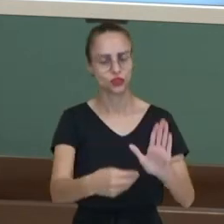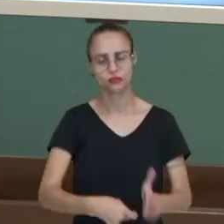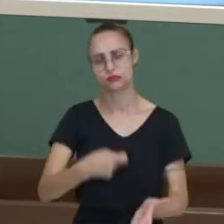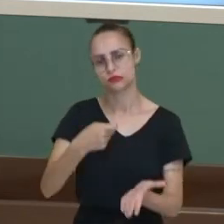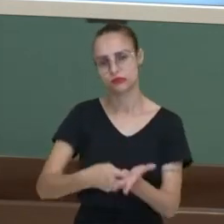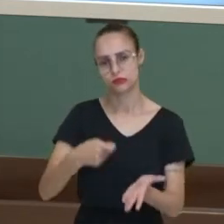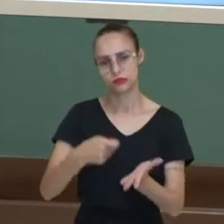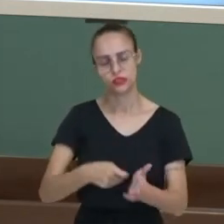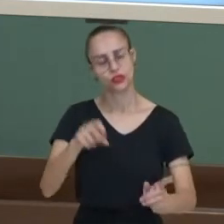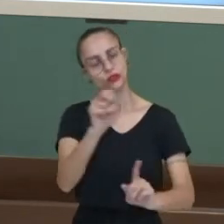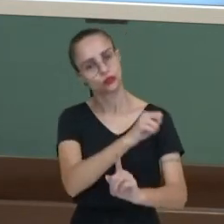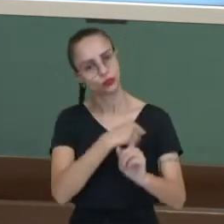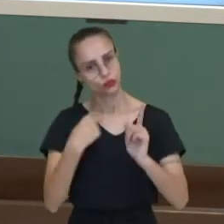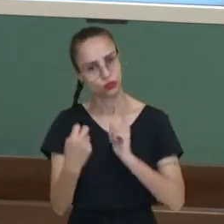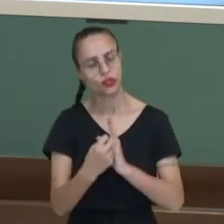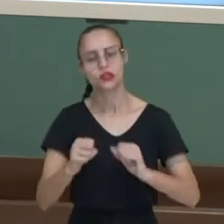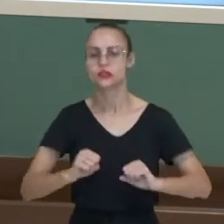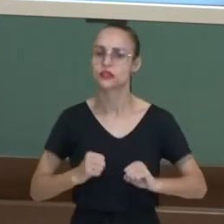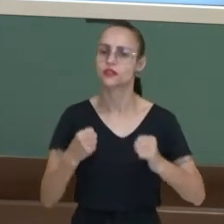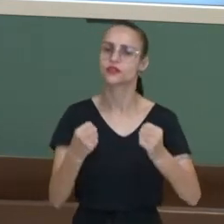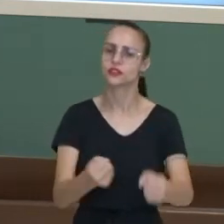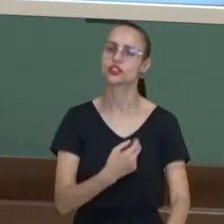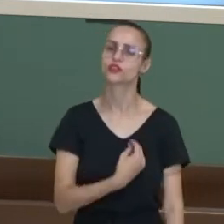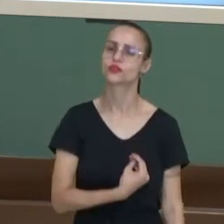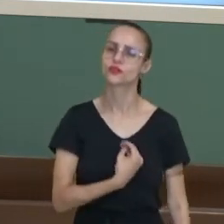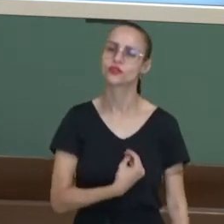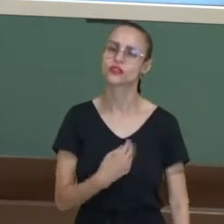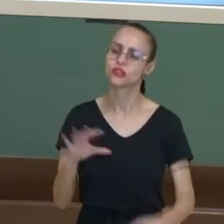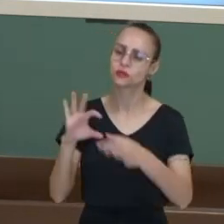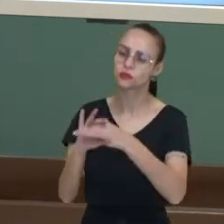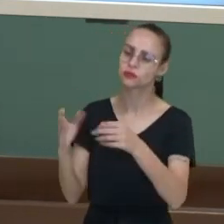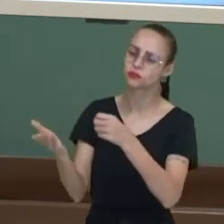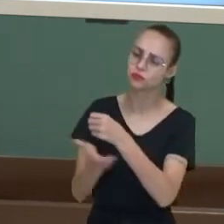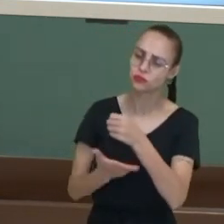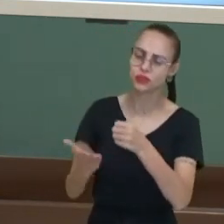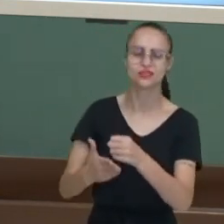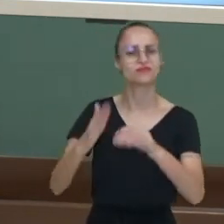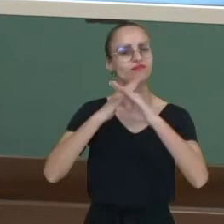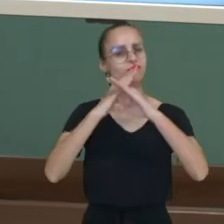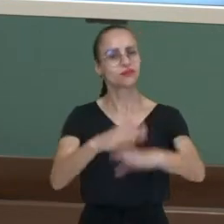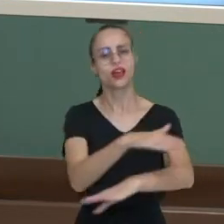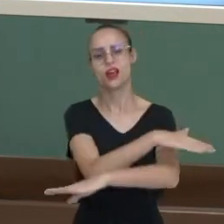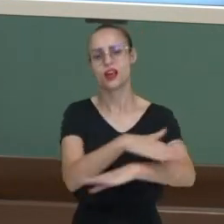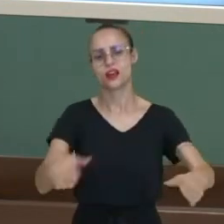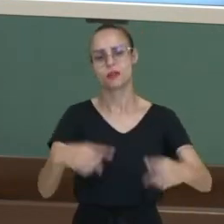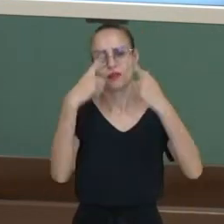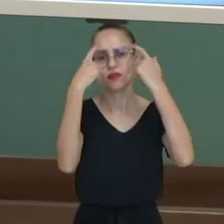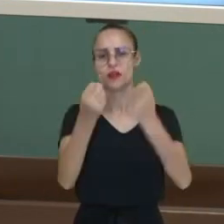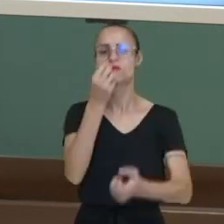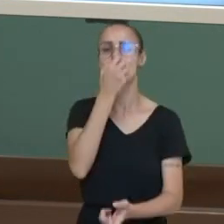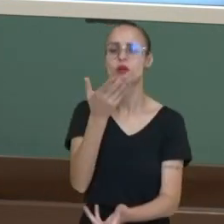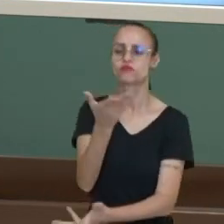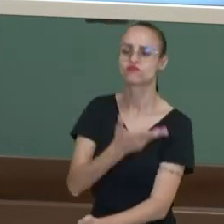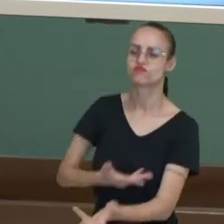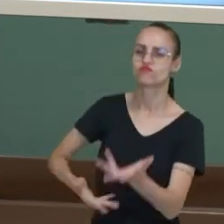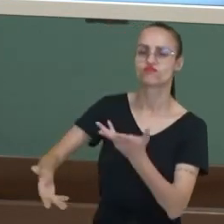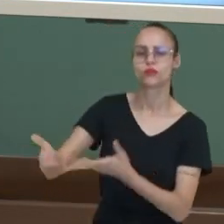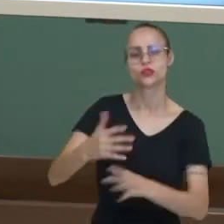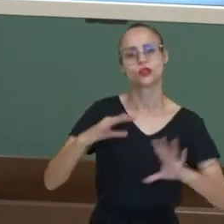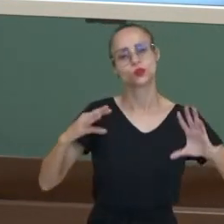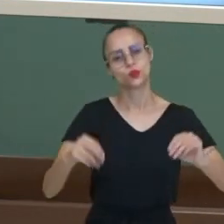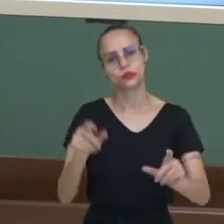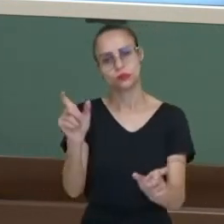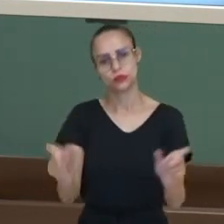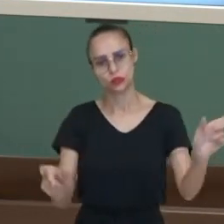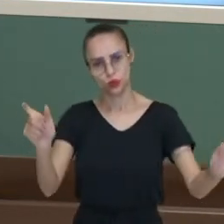existentes de uma sociedade, defendendo uma vida baseada principalmente na não violência, na boa convivência entre todas as